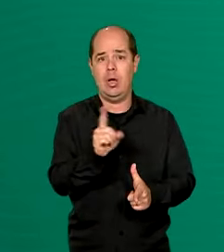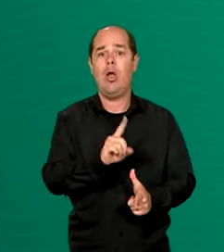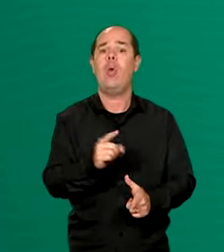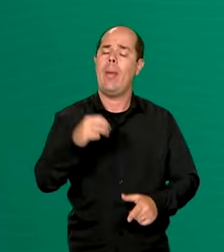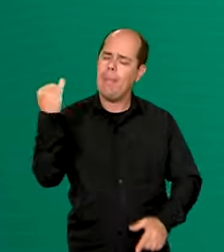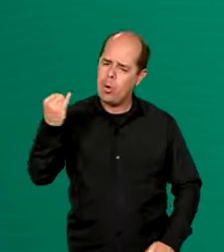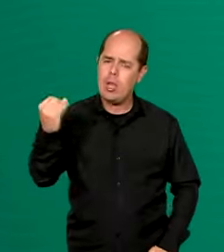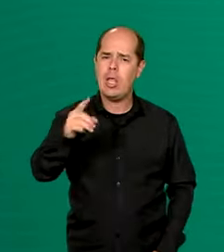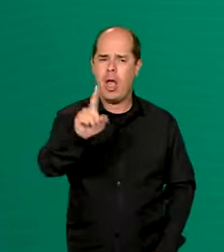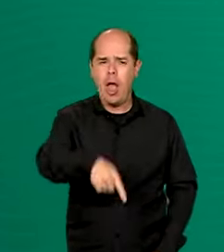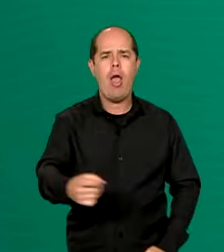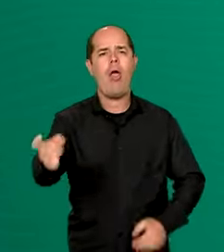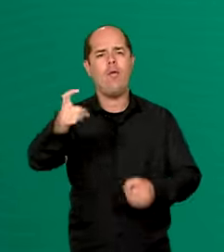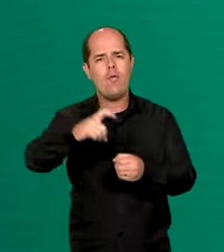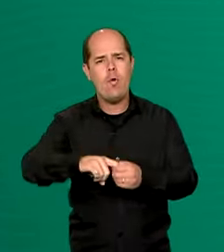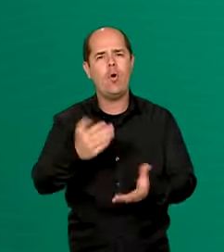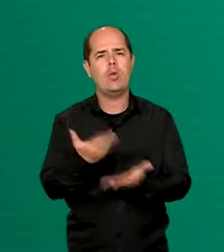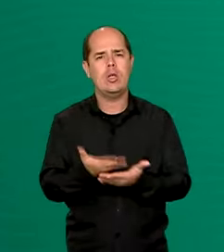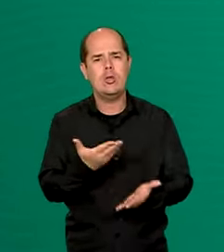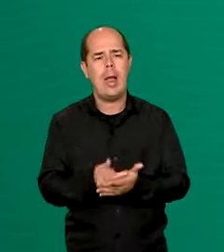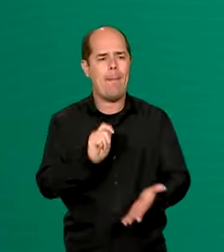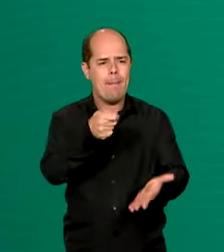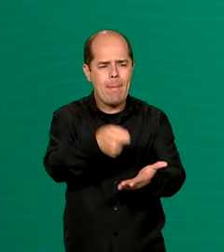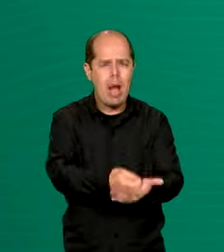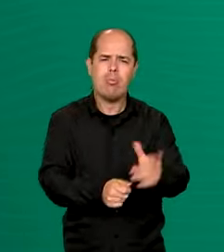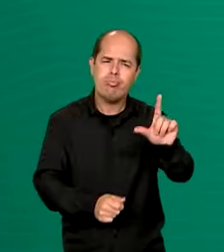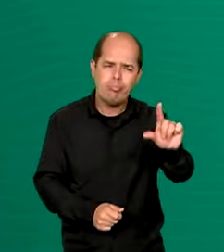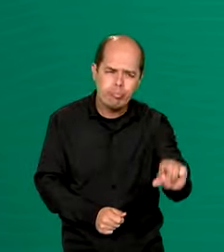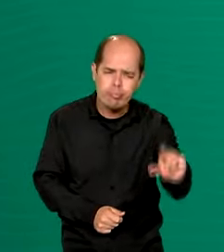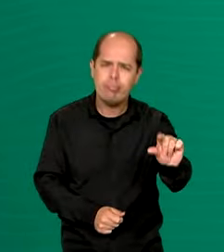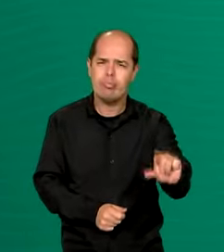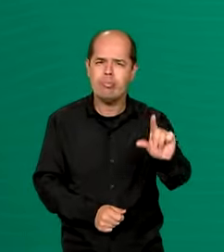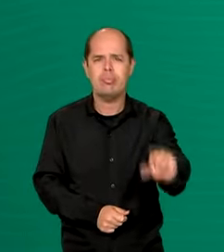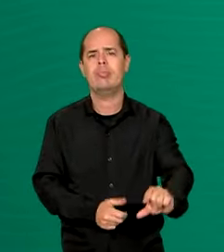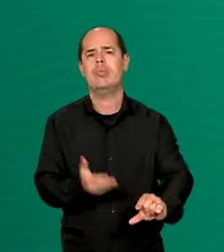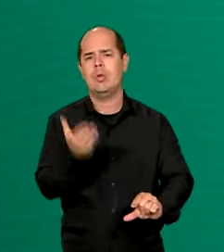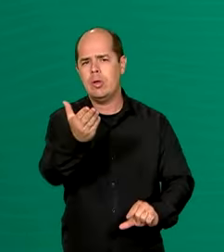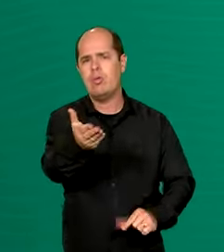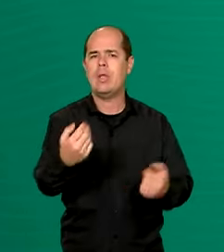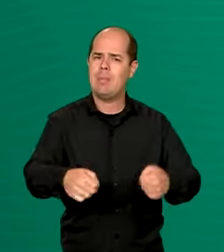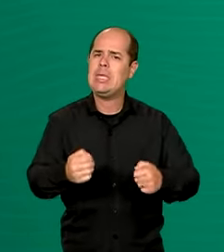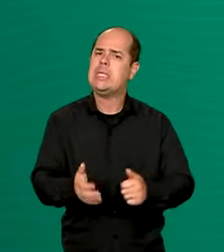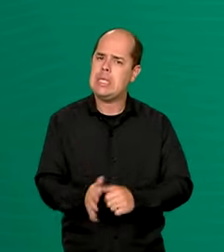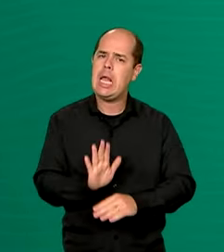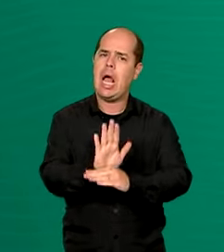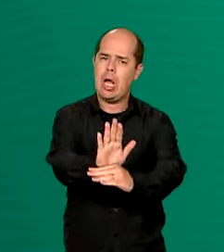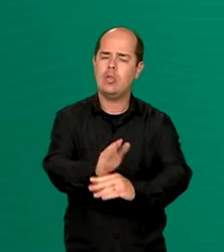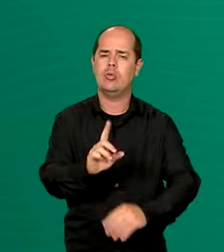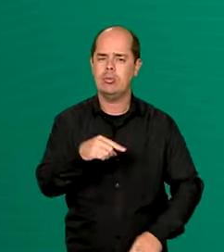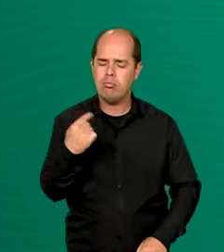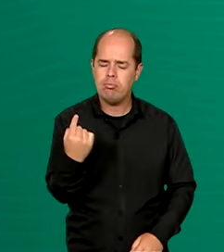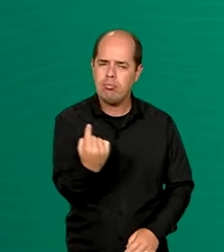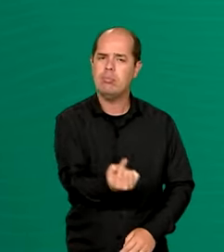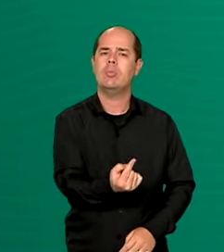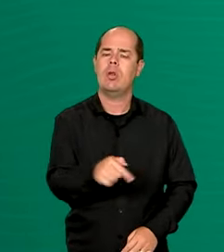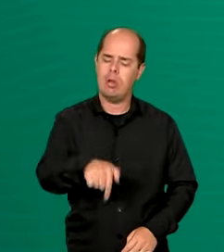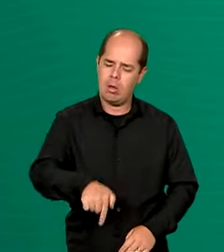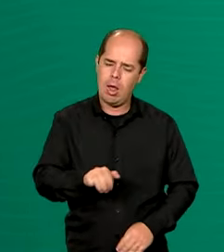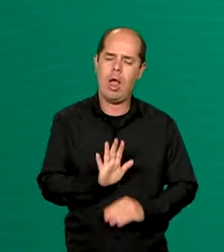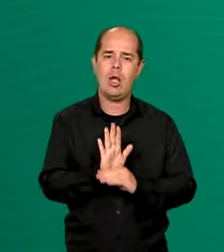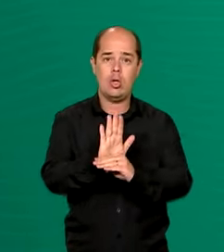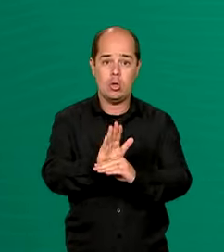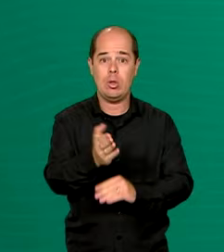estudar pagando o mínimo necessário, porque nós sabemos que você precisa de ajuda e nós estamos aqui para lhe ajudar.